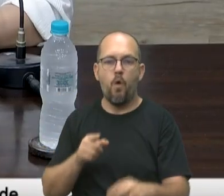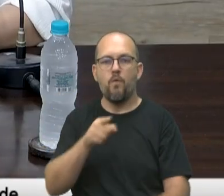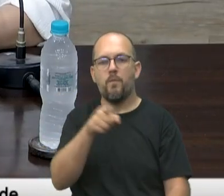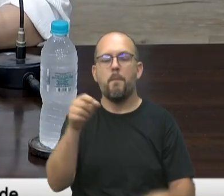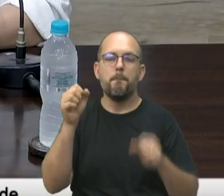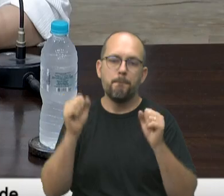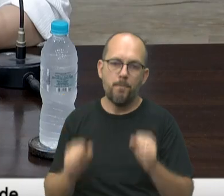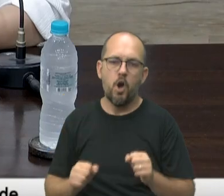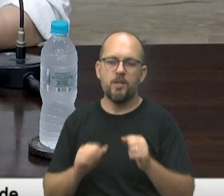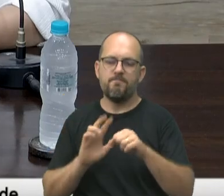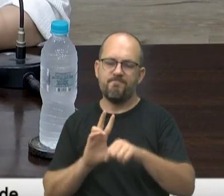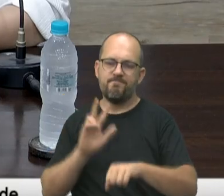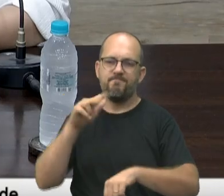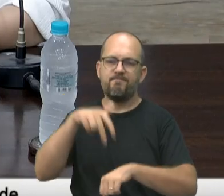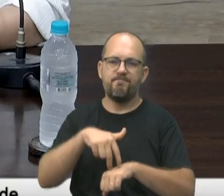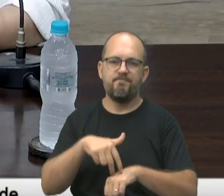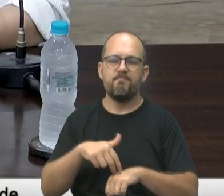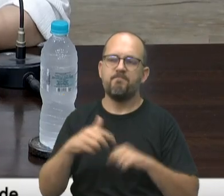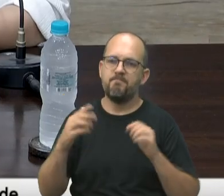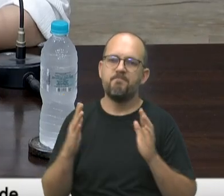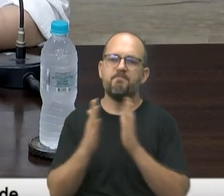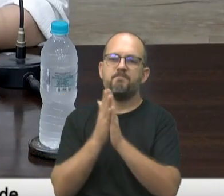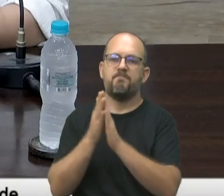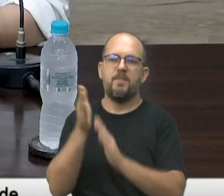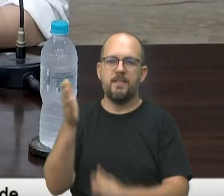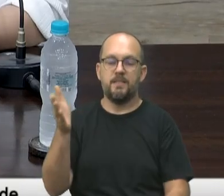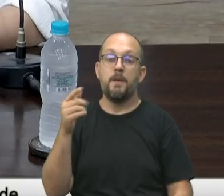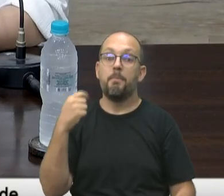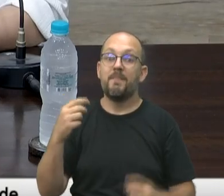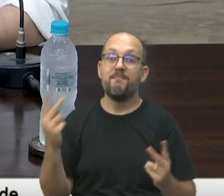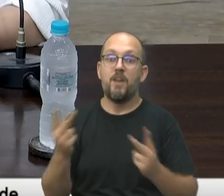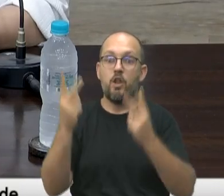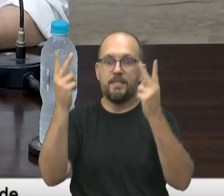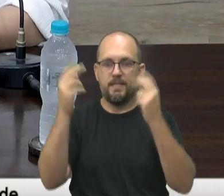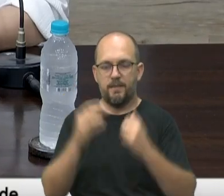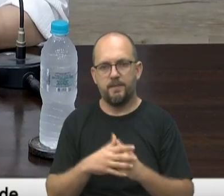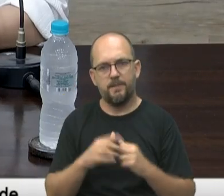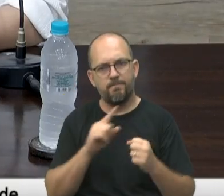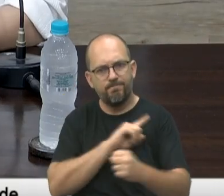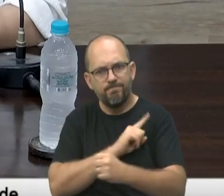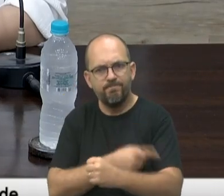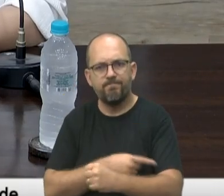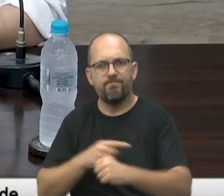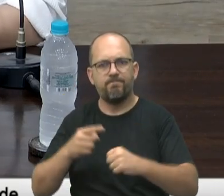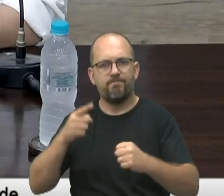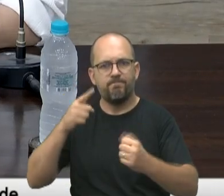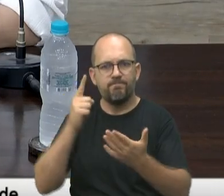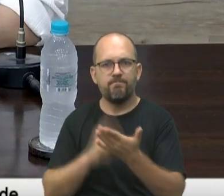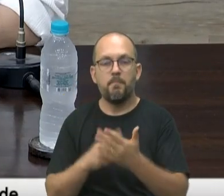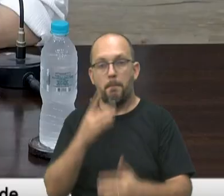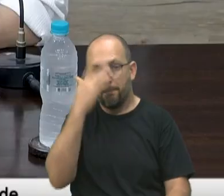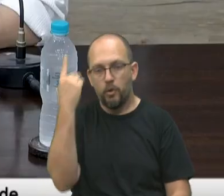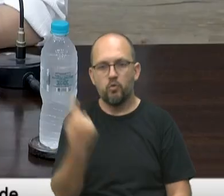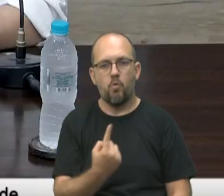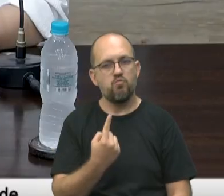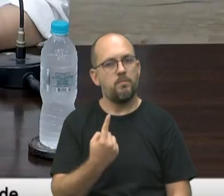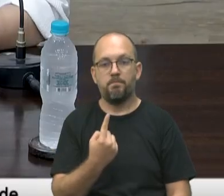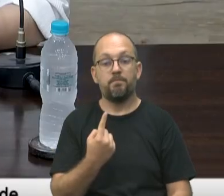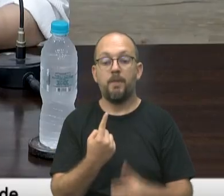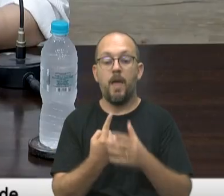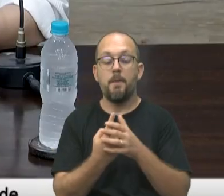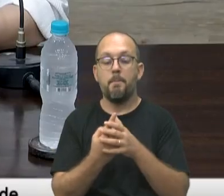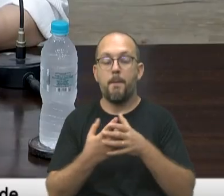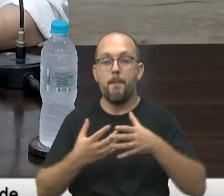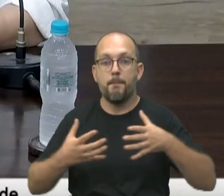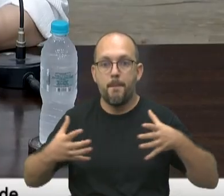se levantar e contestar essa fala. Então vocês têm que valorizar, fortalecer esse mandato que não é de uma pessoa só, é um mandato que é um